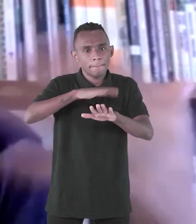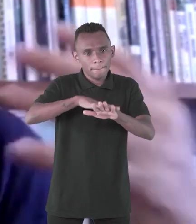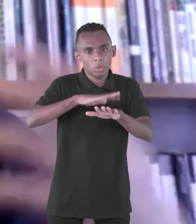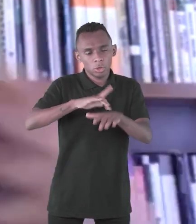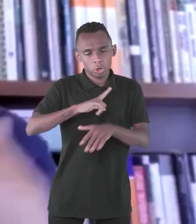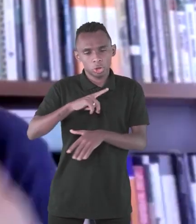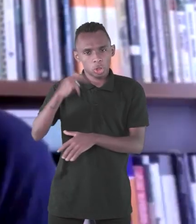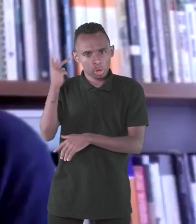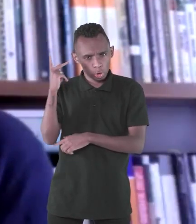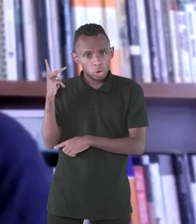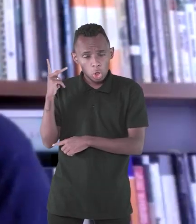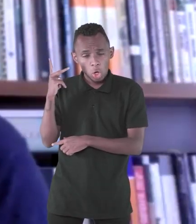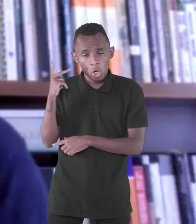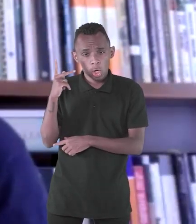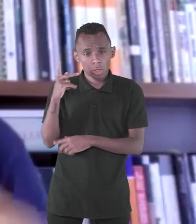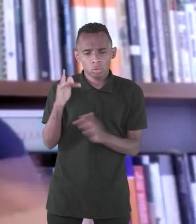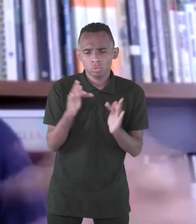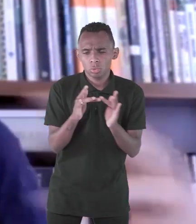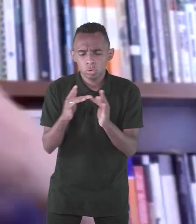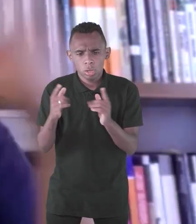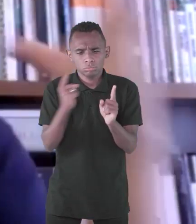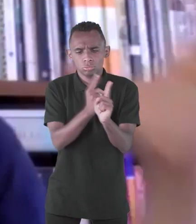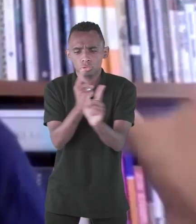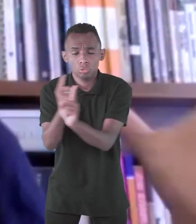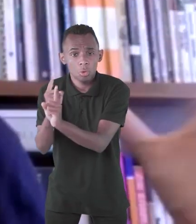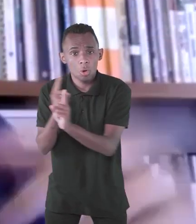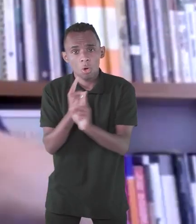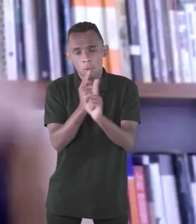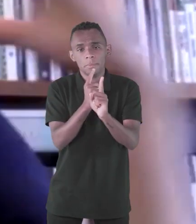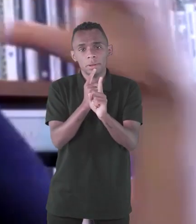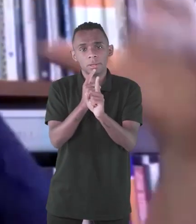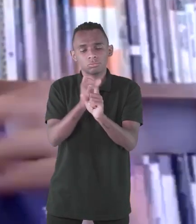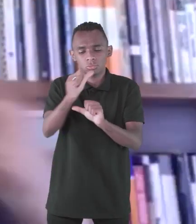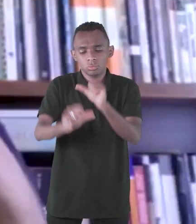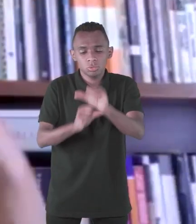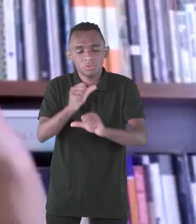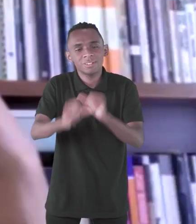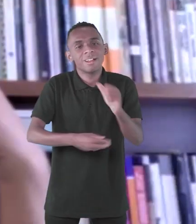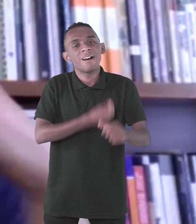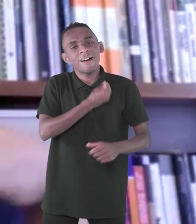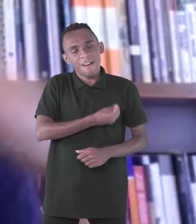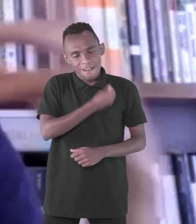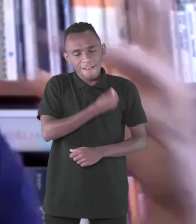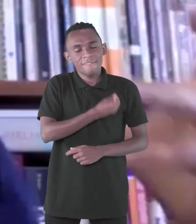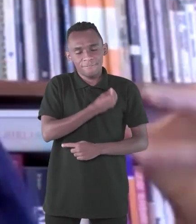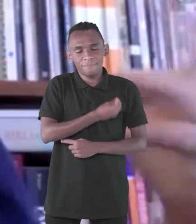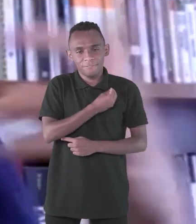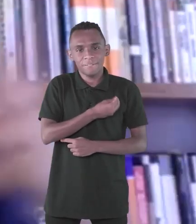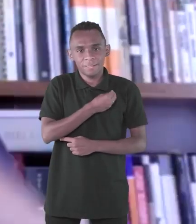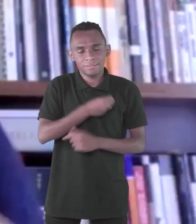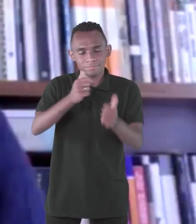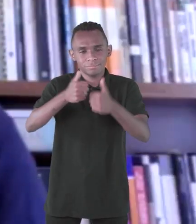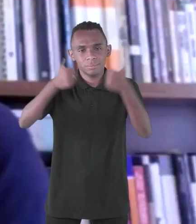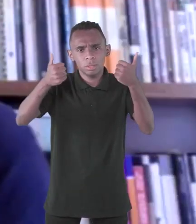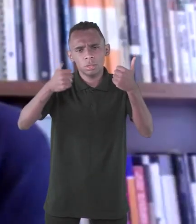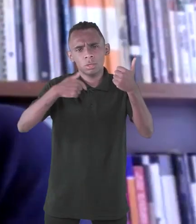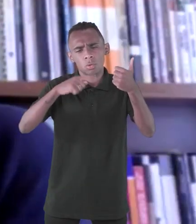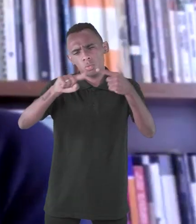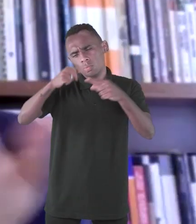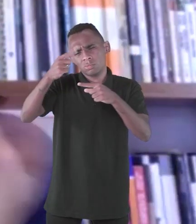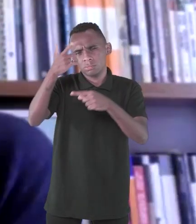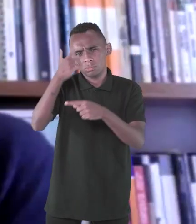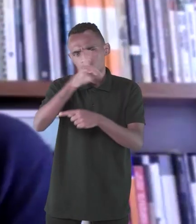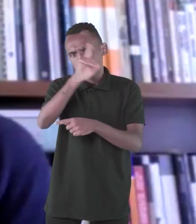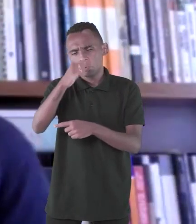isso se encontre, é que a vida ganha essa dimensão. Eu li outro